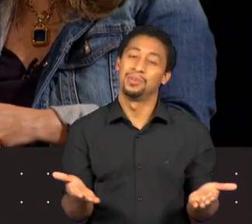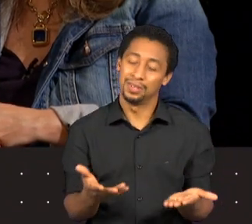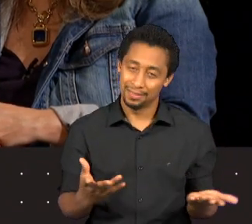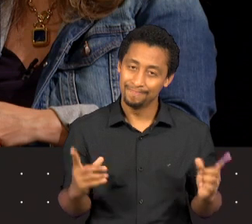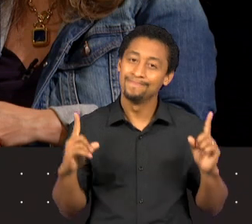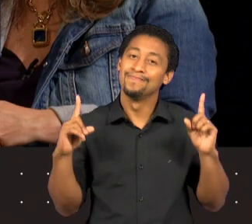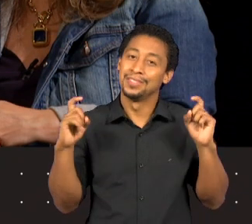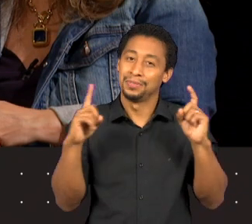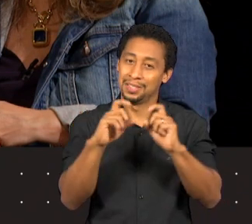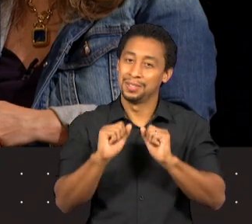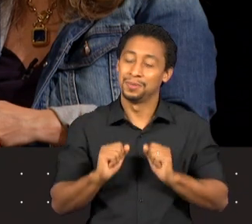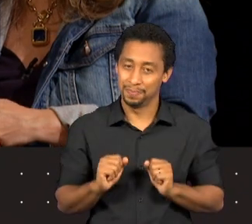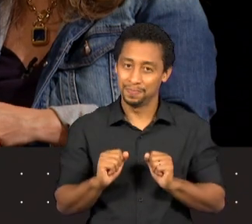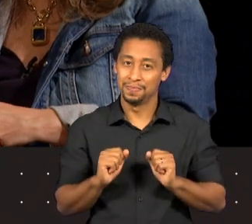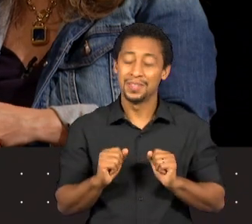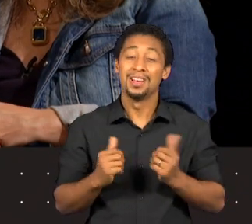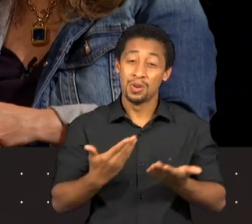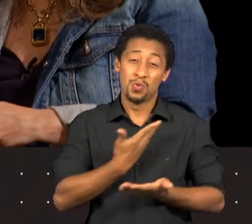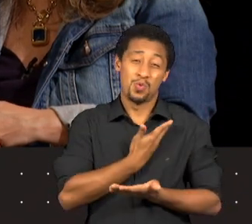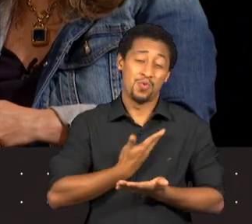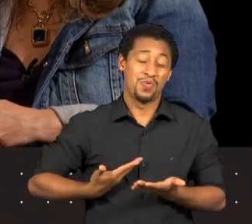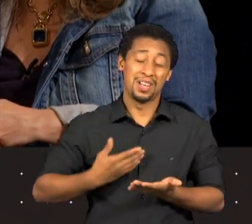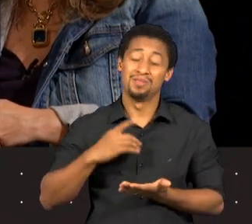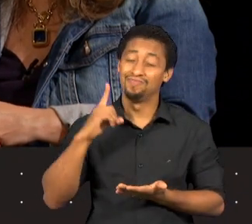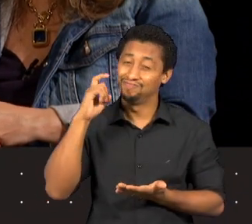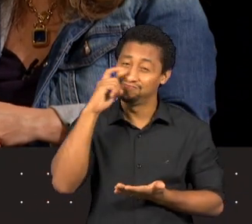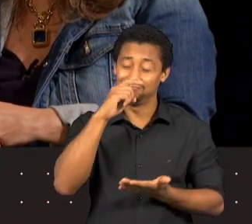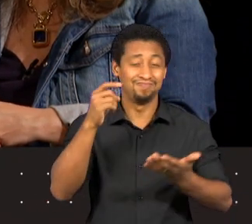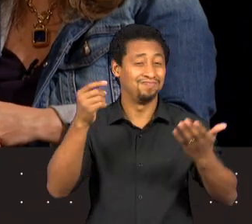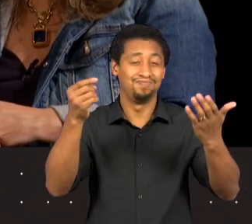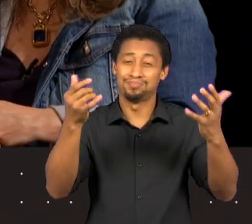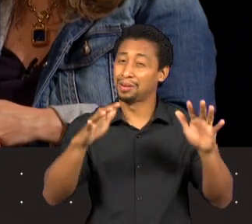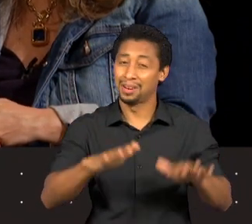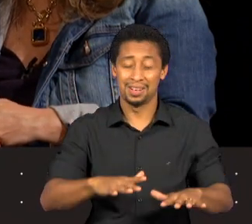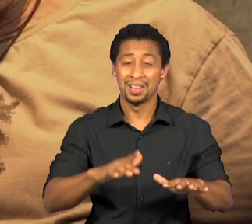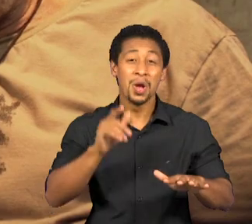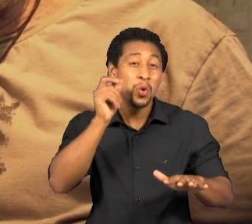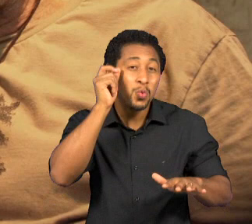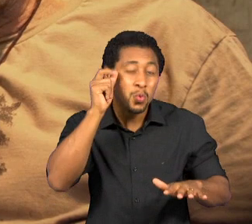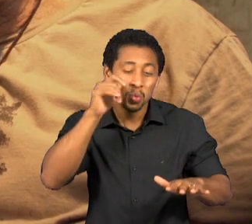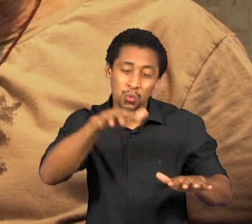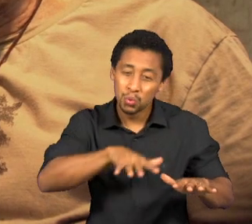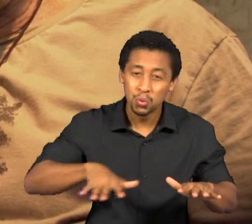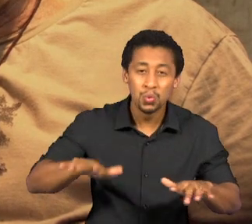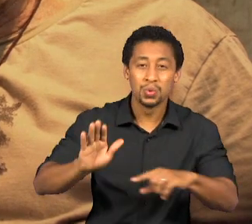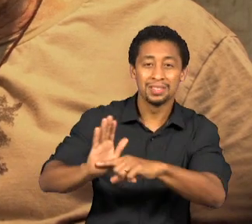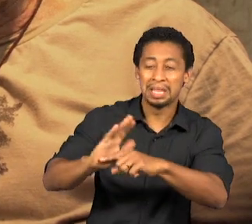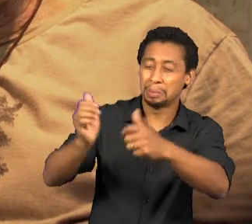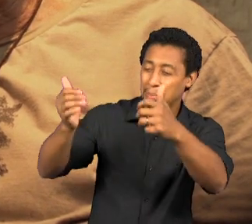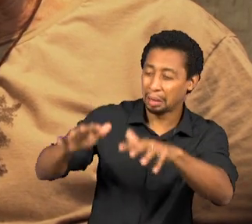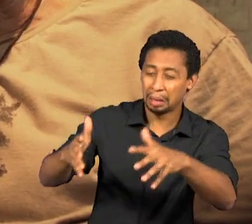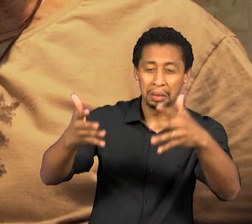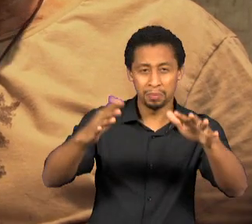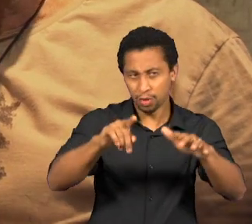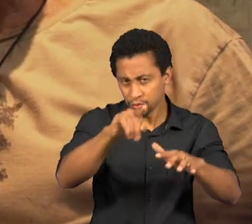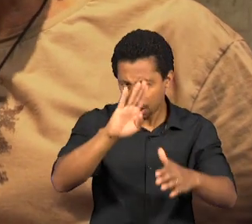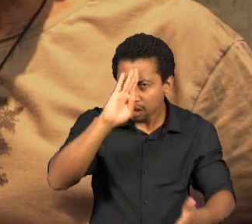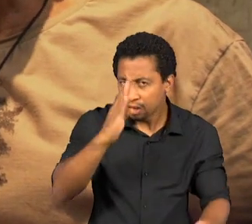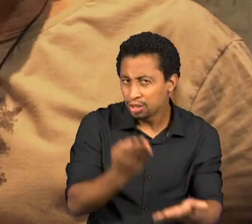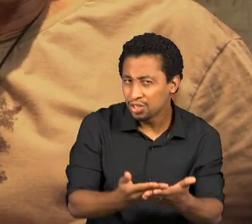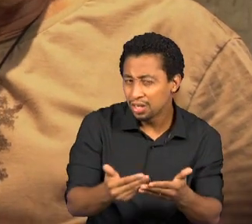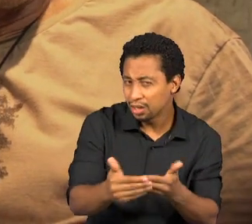final desse desgoverno que ameaça a cultura como um todo, a nossa produção cinematográfica voltará a crescer?